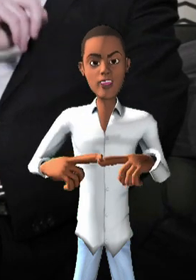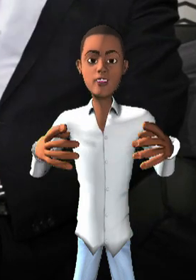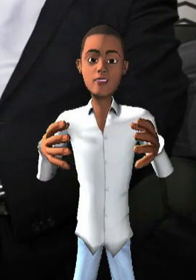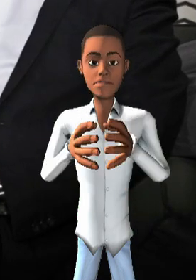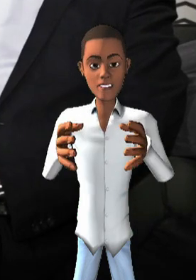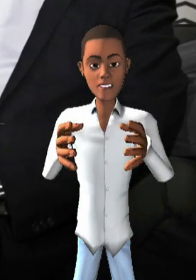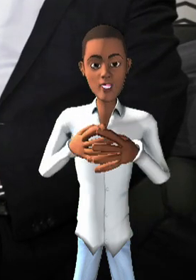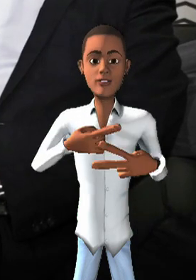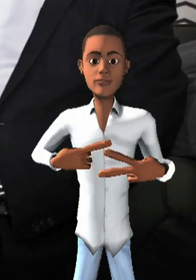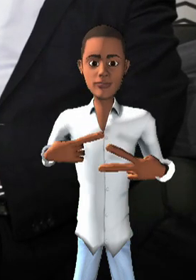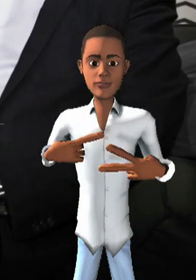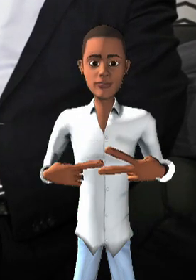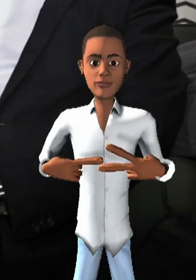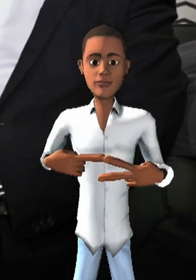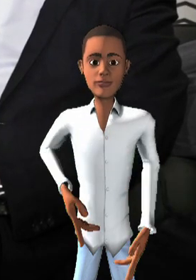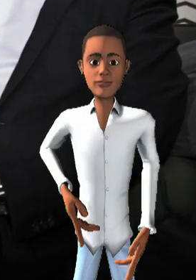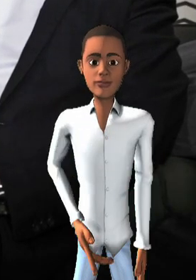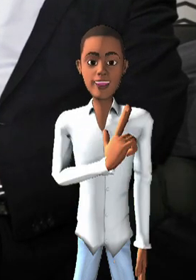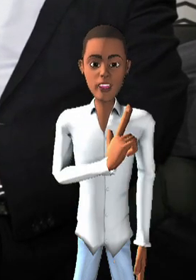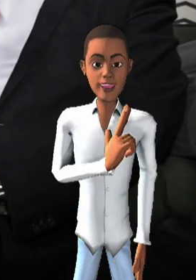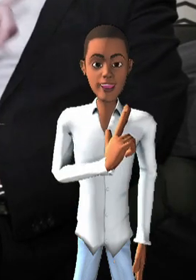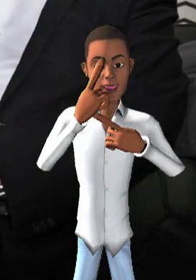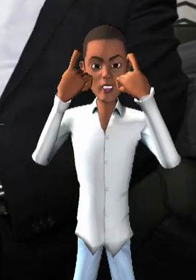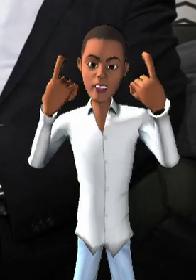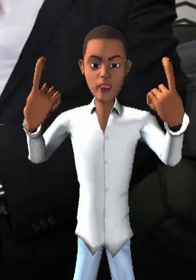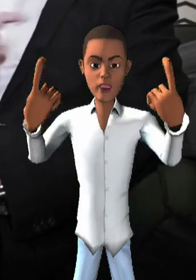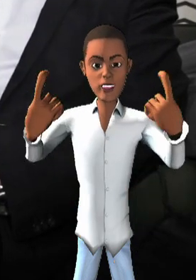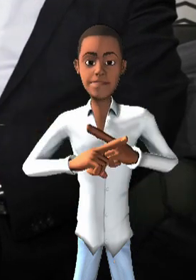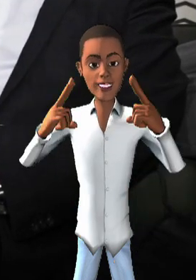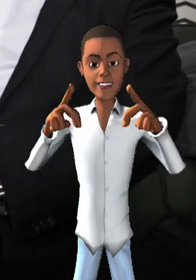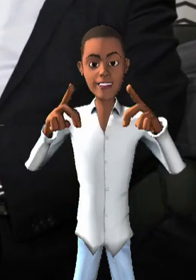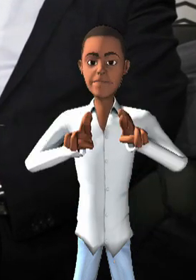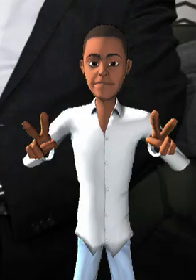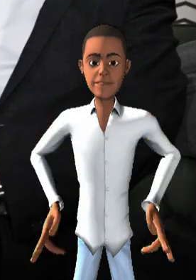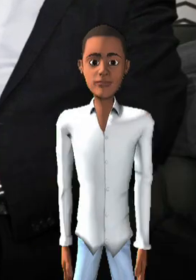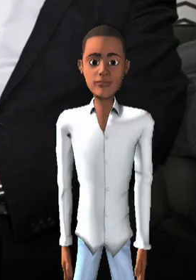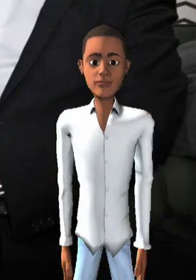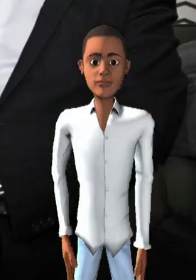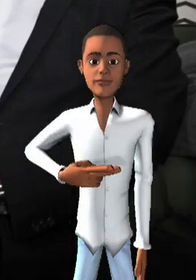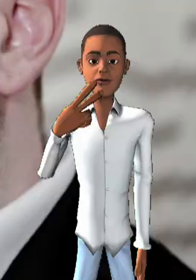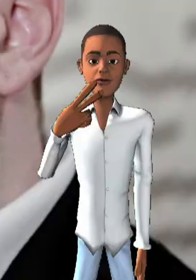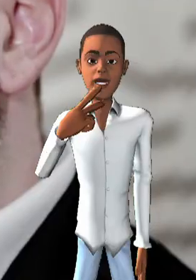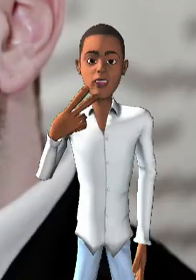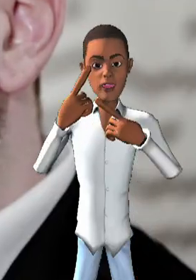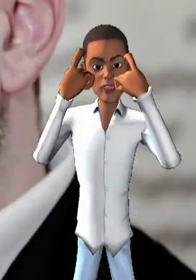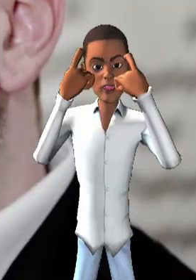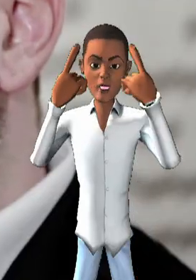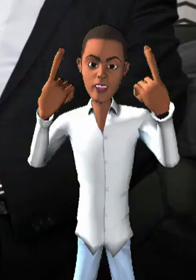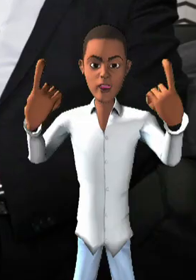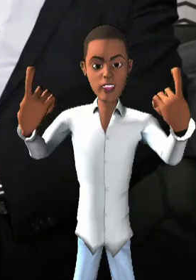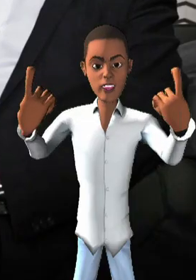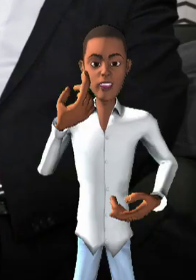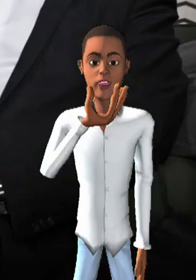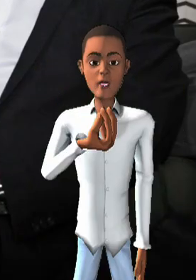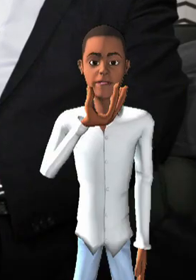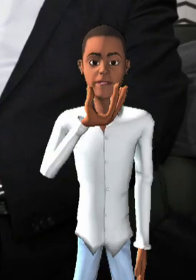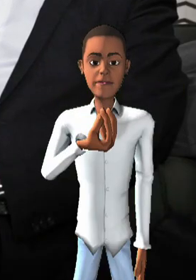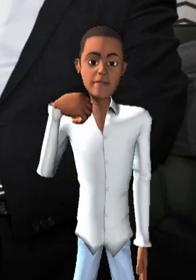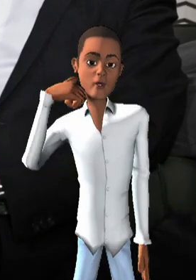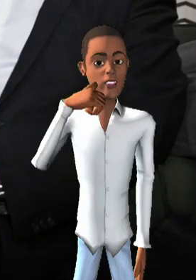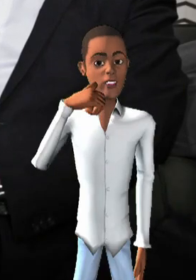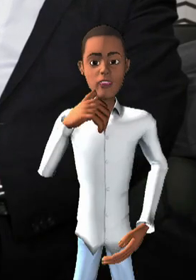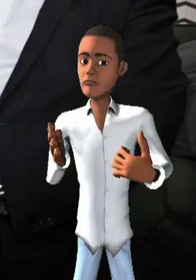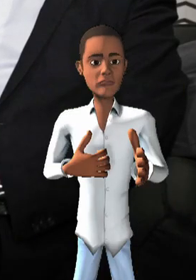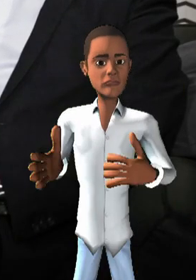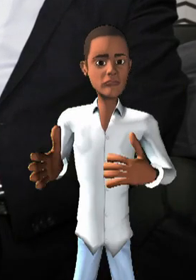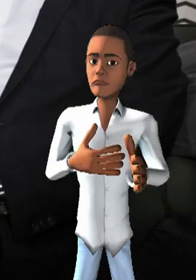as diferenças, entre aspas, de dados de violência nesses dois grupos extremos. Vamos pegar algumas questões. Por exemplo, dar